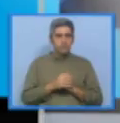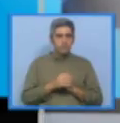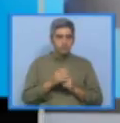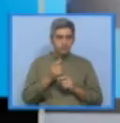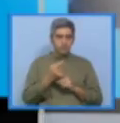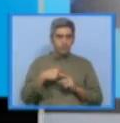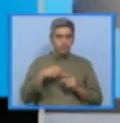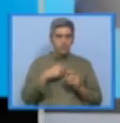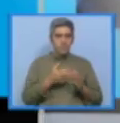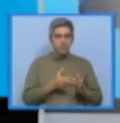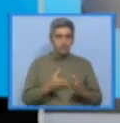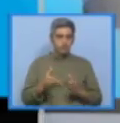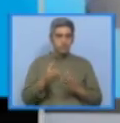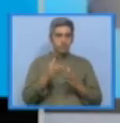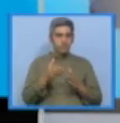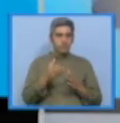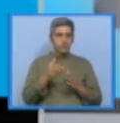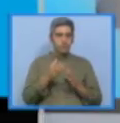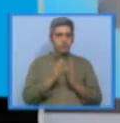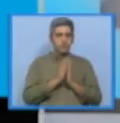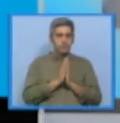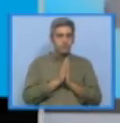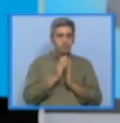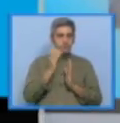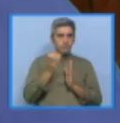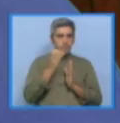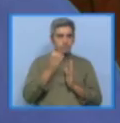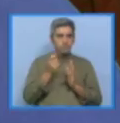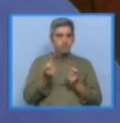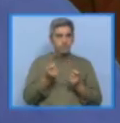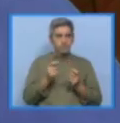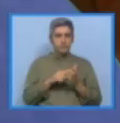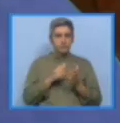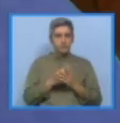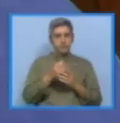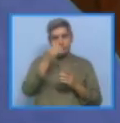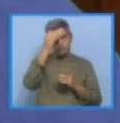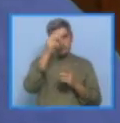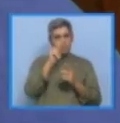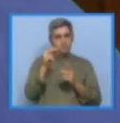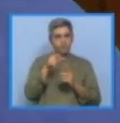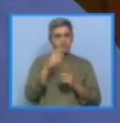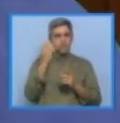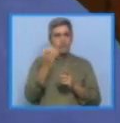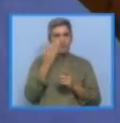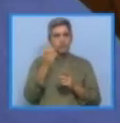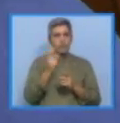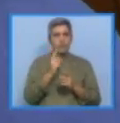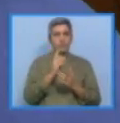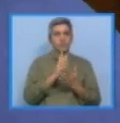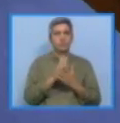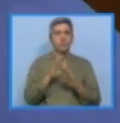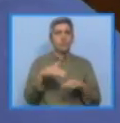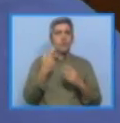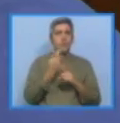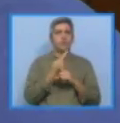nossa orientação, em termos de pastoral da cultura, tem sido sempre de um entendimento de que a cultura não é qualquer